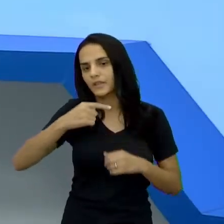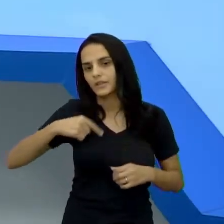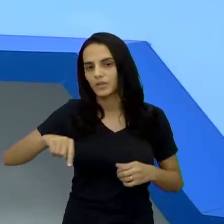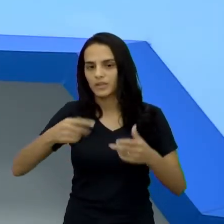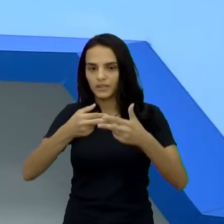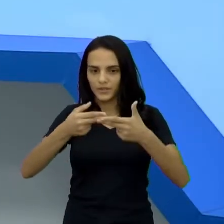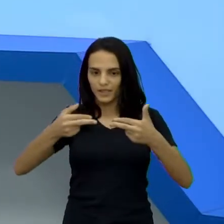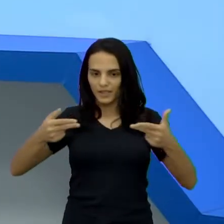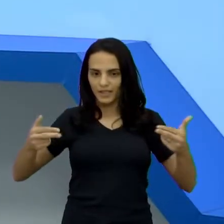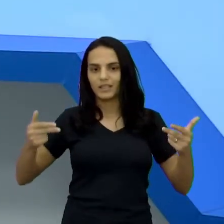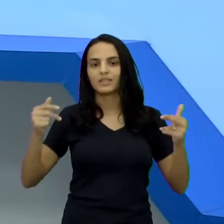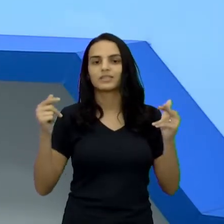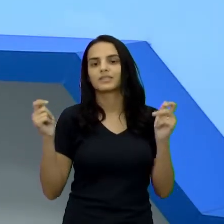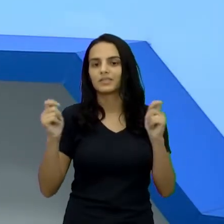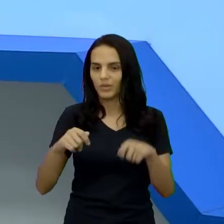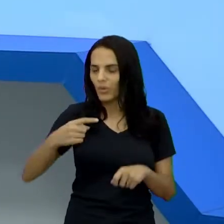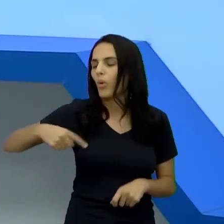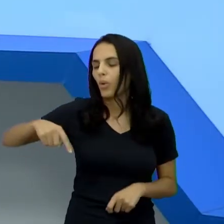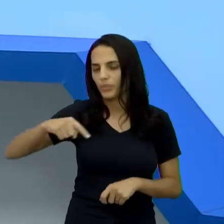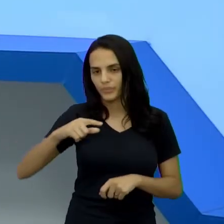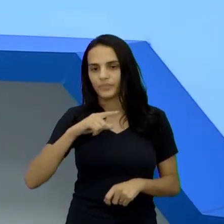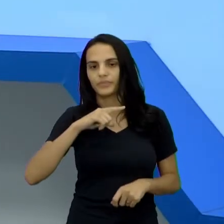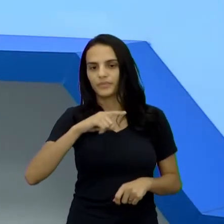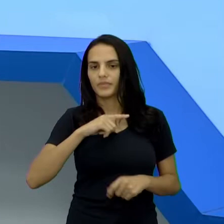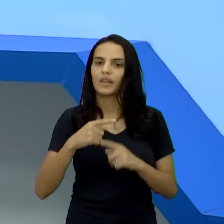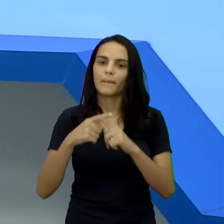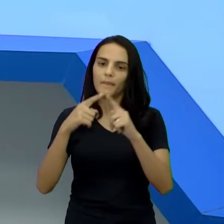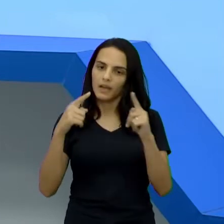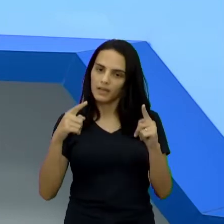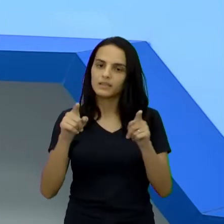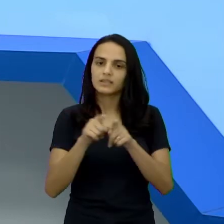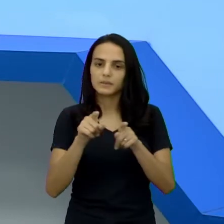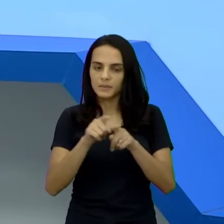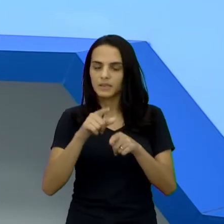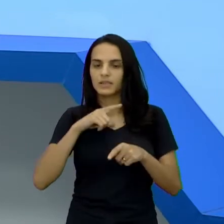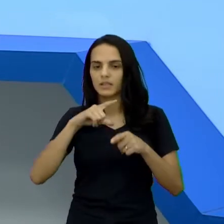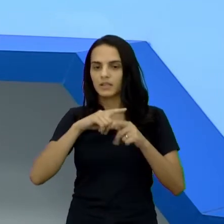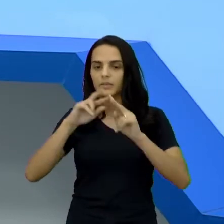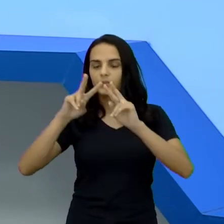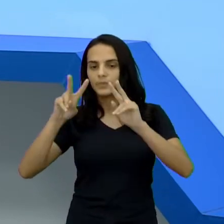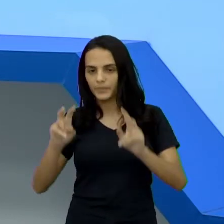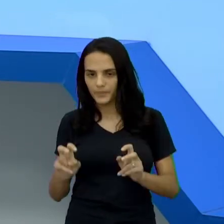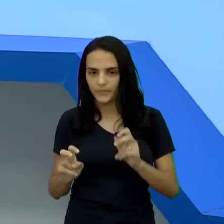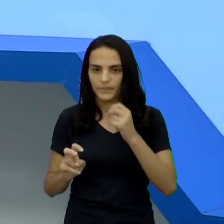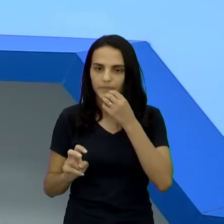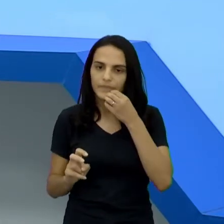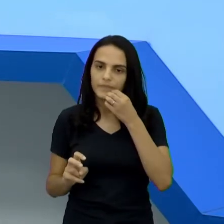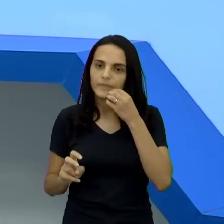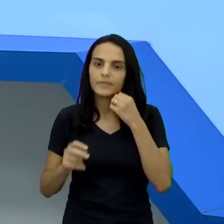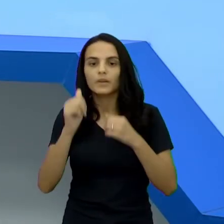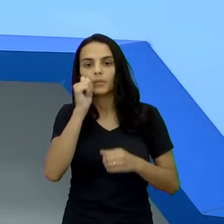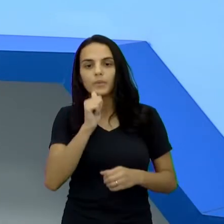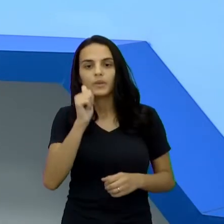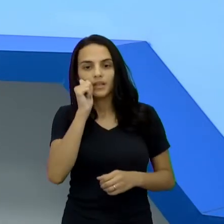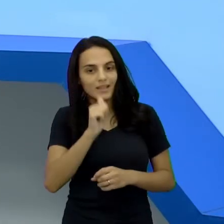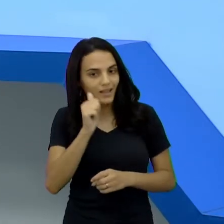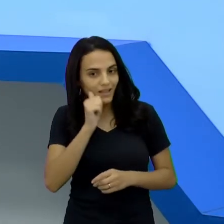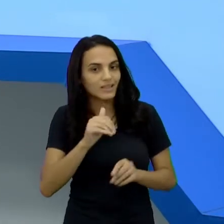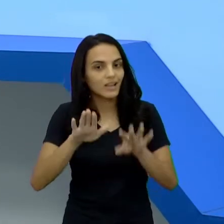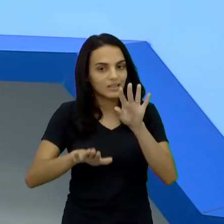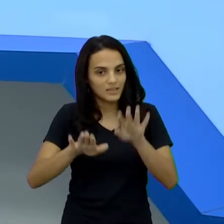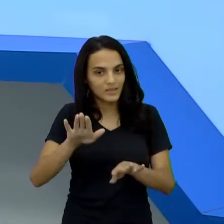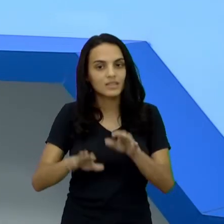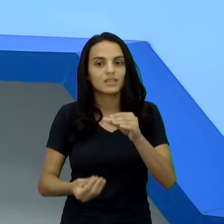multitarefa, sim, somos. Mas isso também tem o fato de que mulheres normalmente